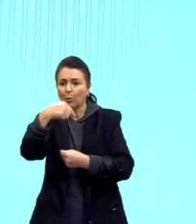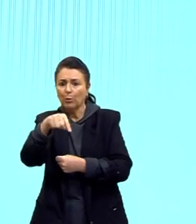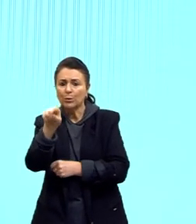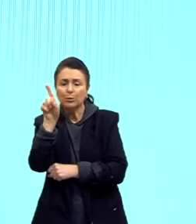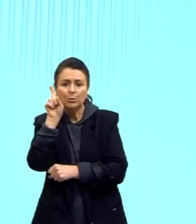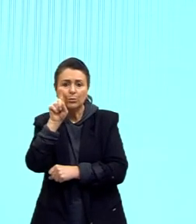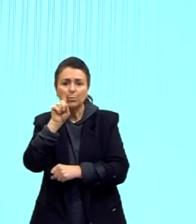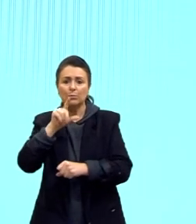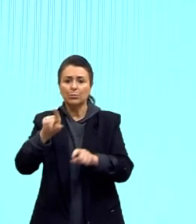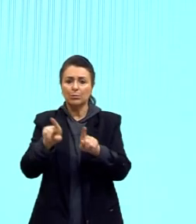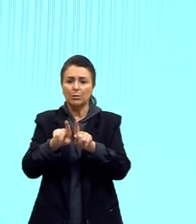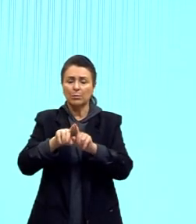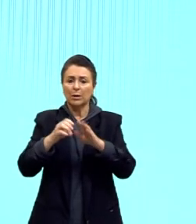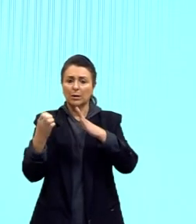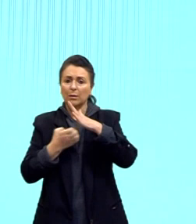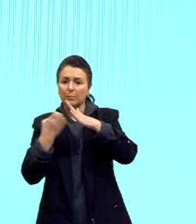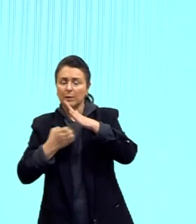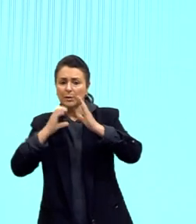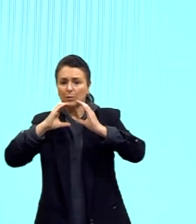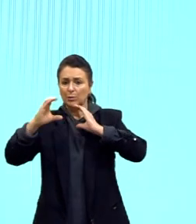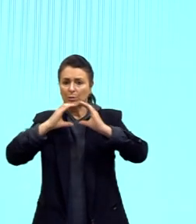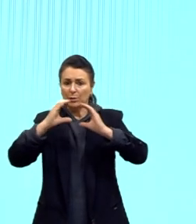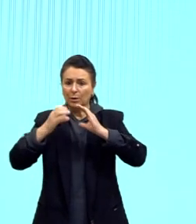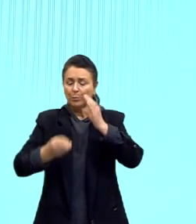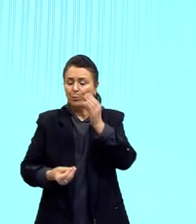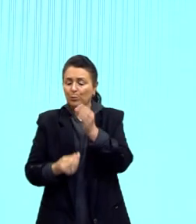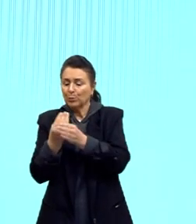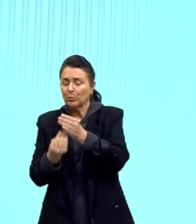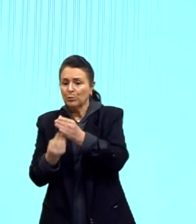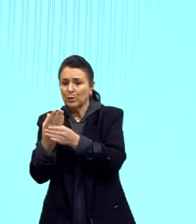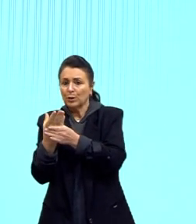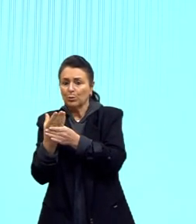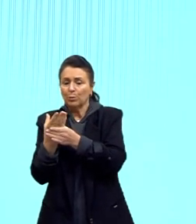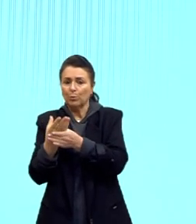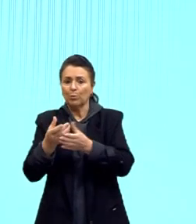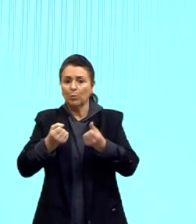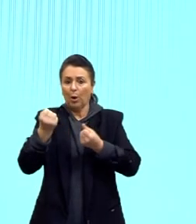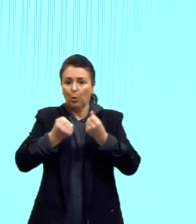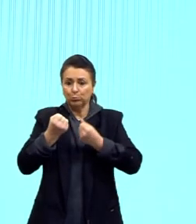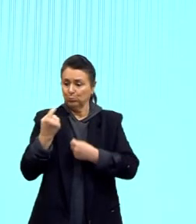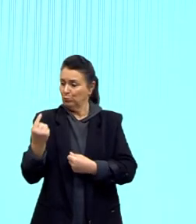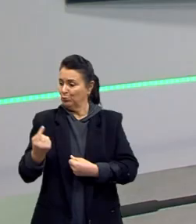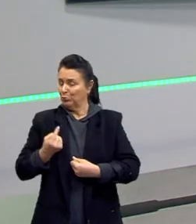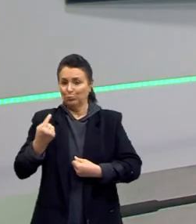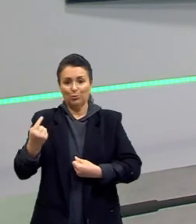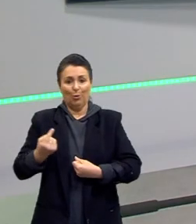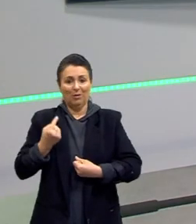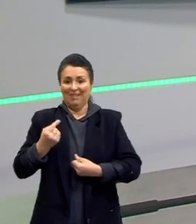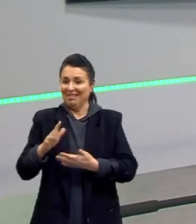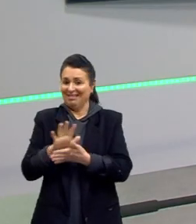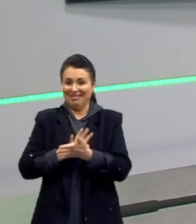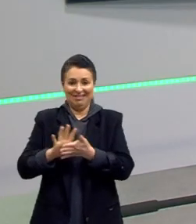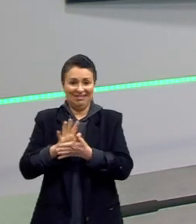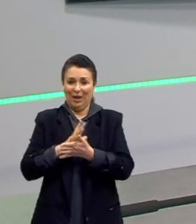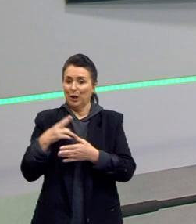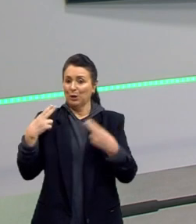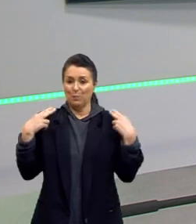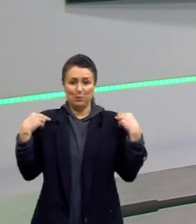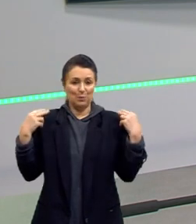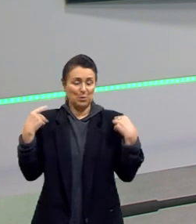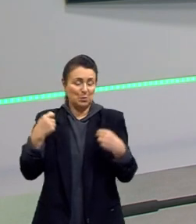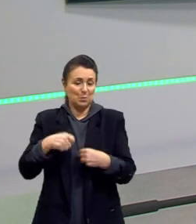comunicação né até agora está produzindo aí carros né que que andou sozinho Tu tem que ter uma uma